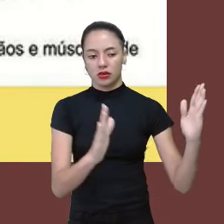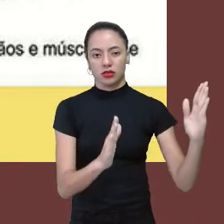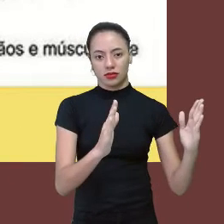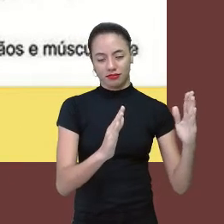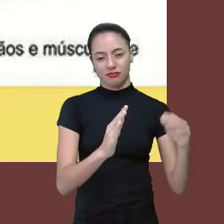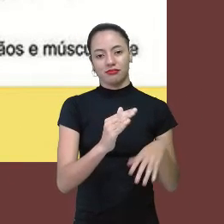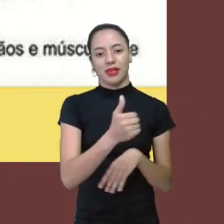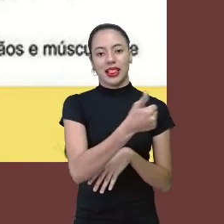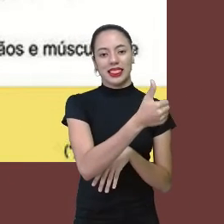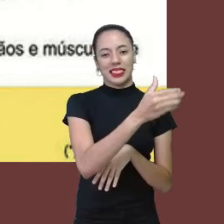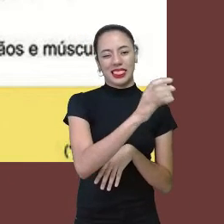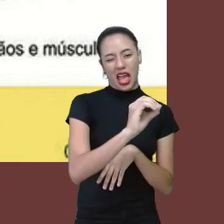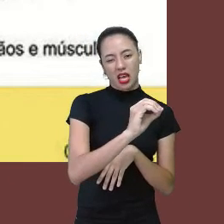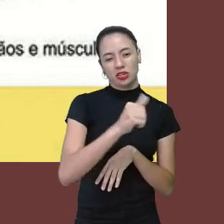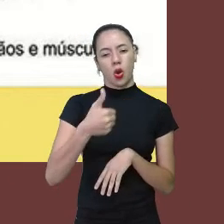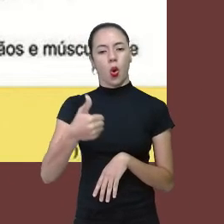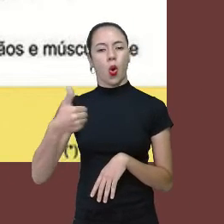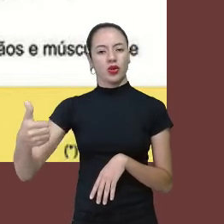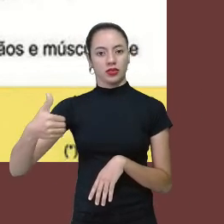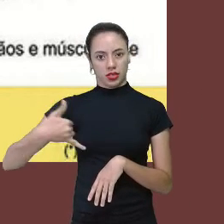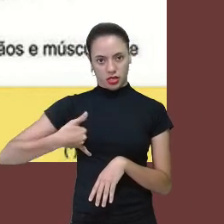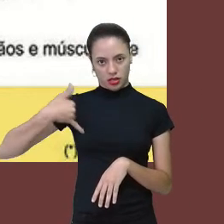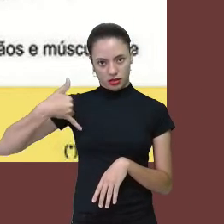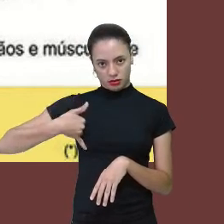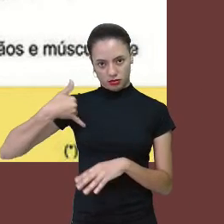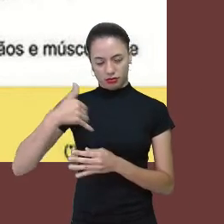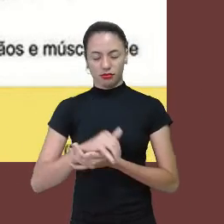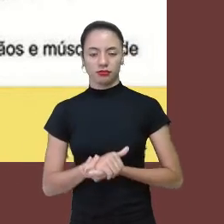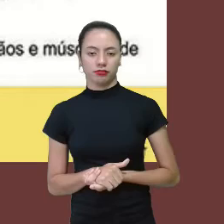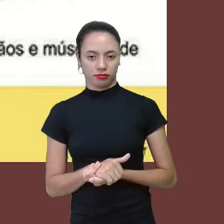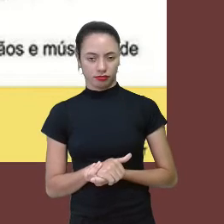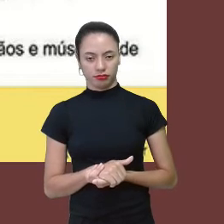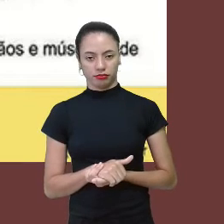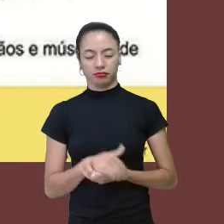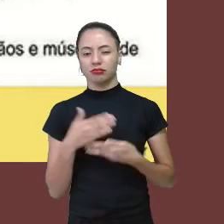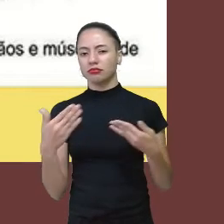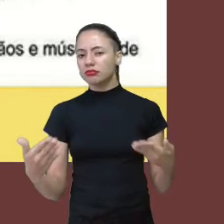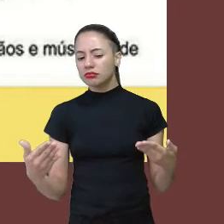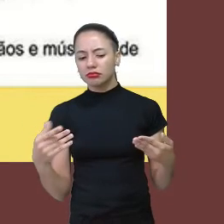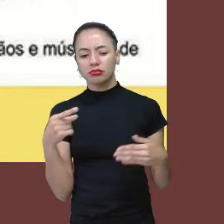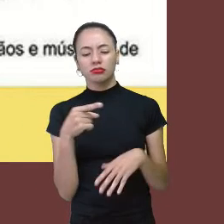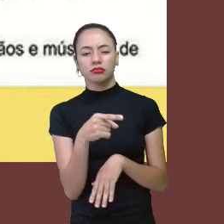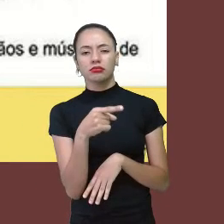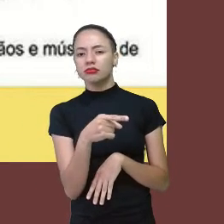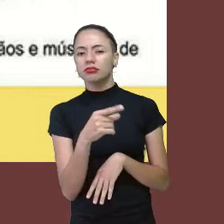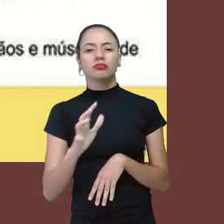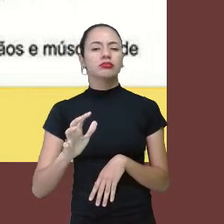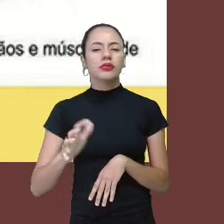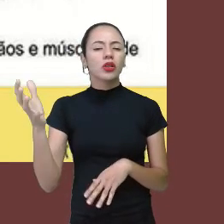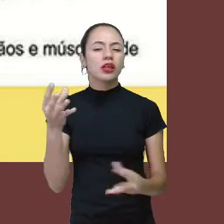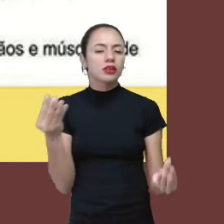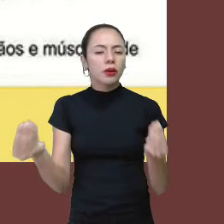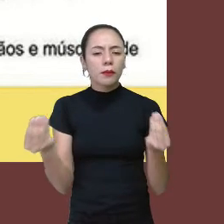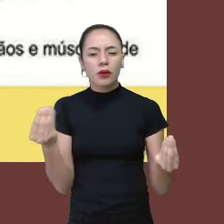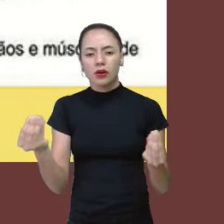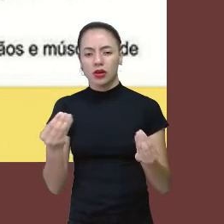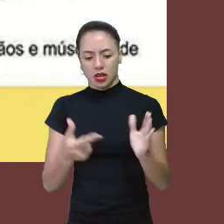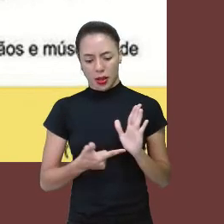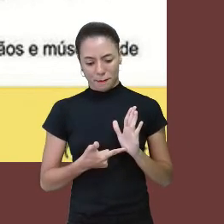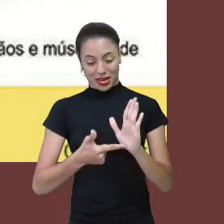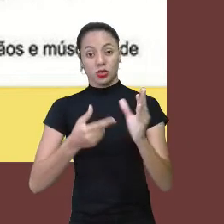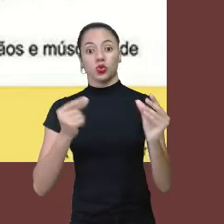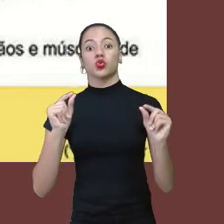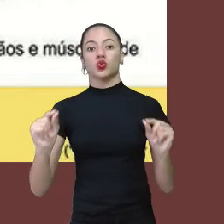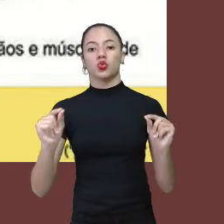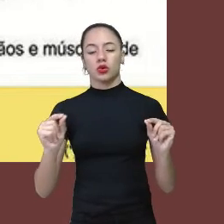11 anos, né? Tá em uma média 10,9 anos. Então, o que é que aparece, né? Como é que aparece por aí? Então, ó, aí do